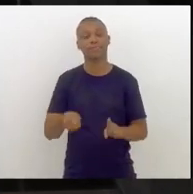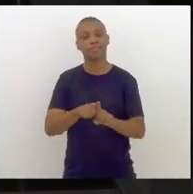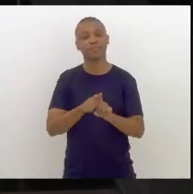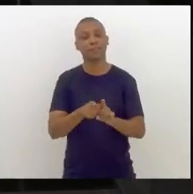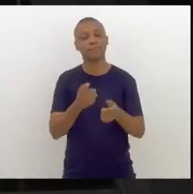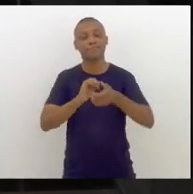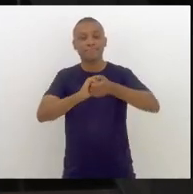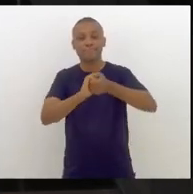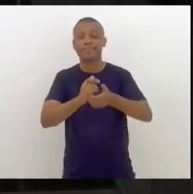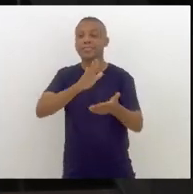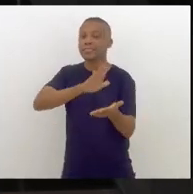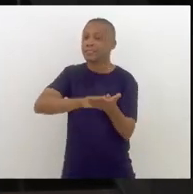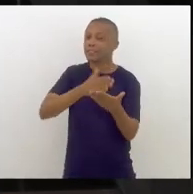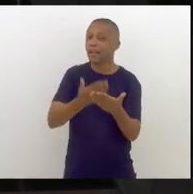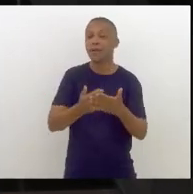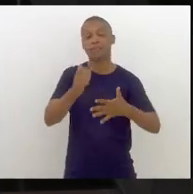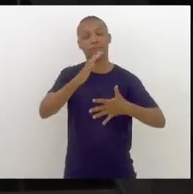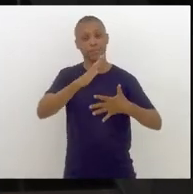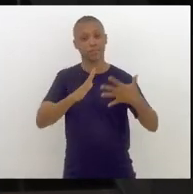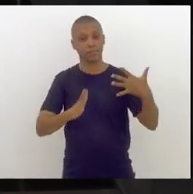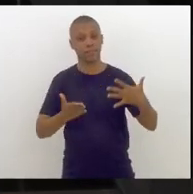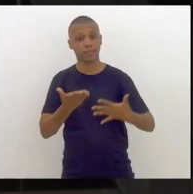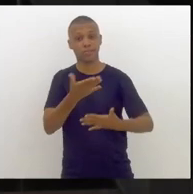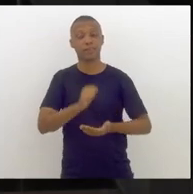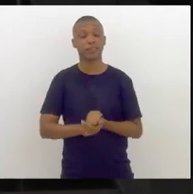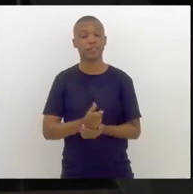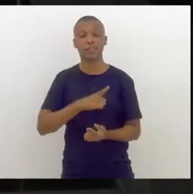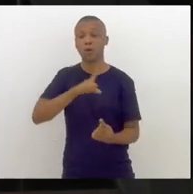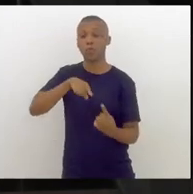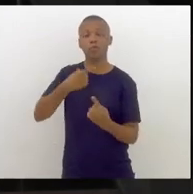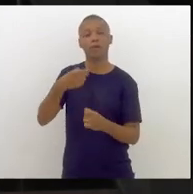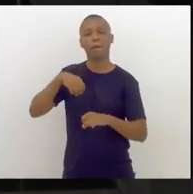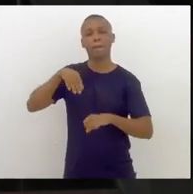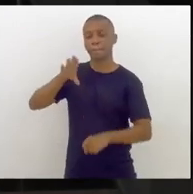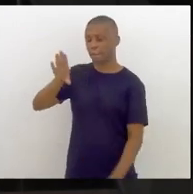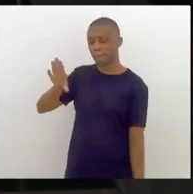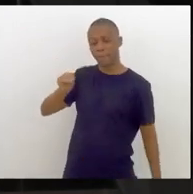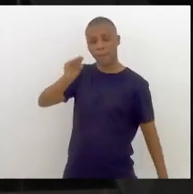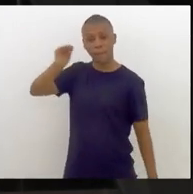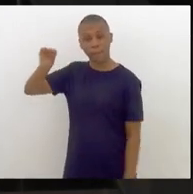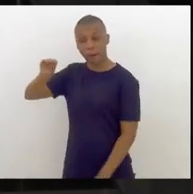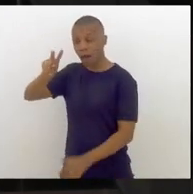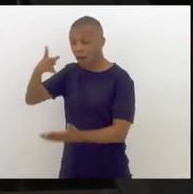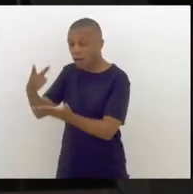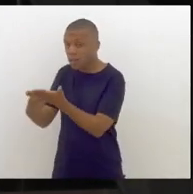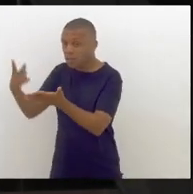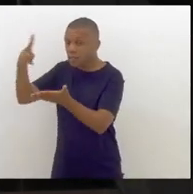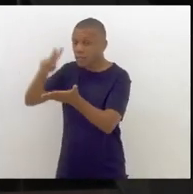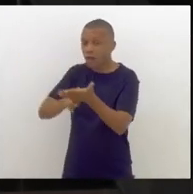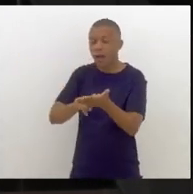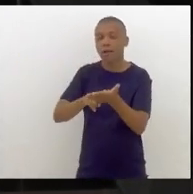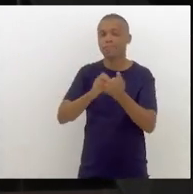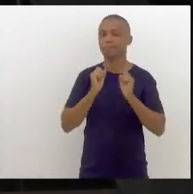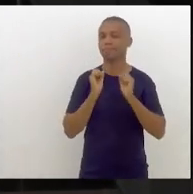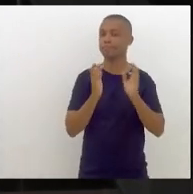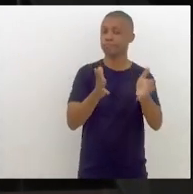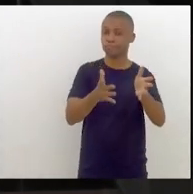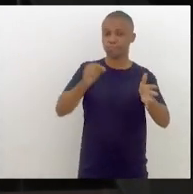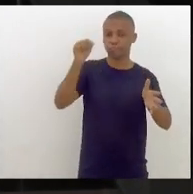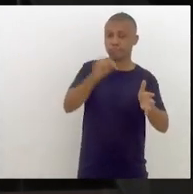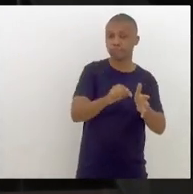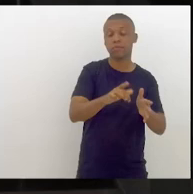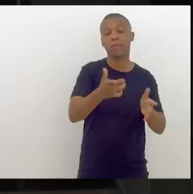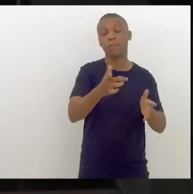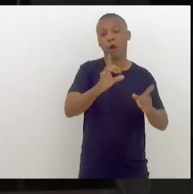intérprete da linguagem de libras que leva a nossa voz aos deficientes auditivos